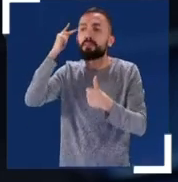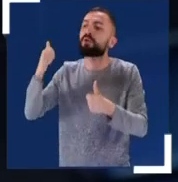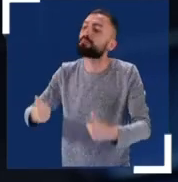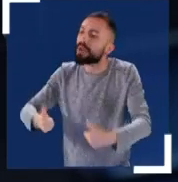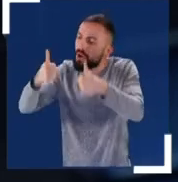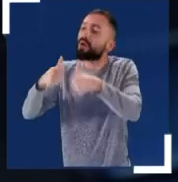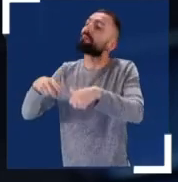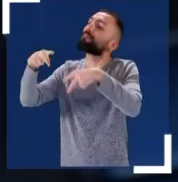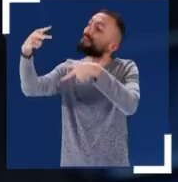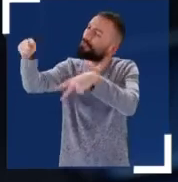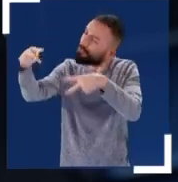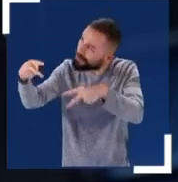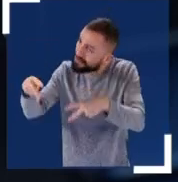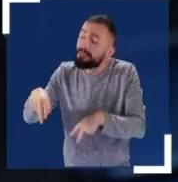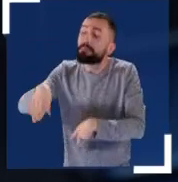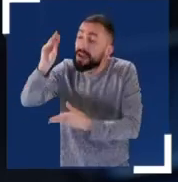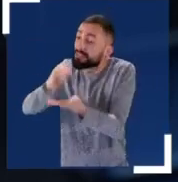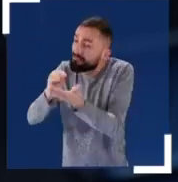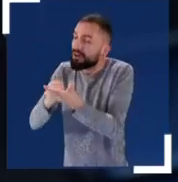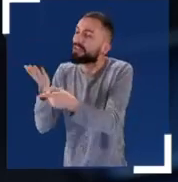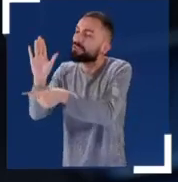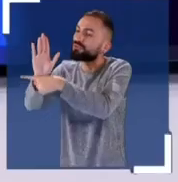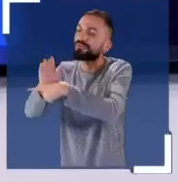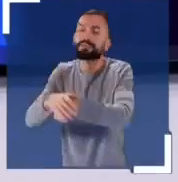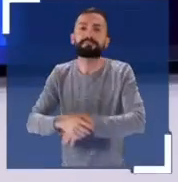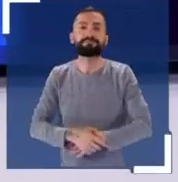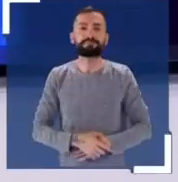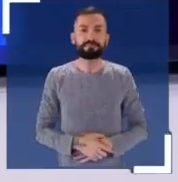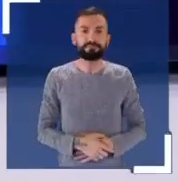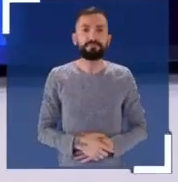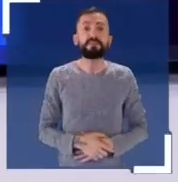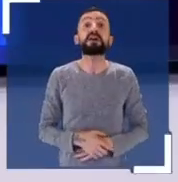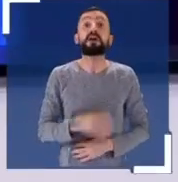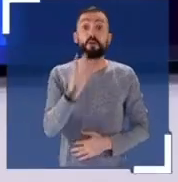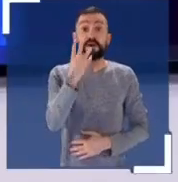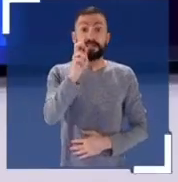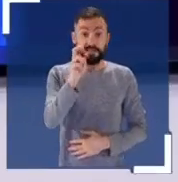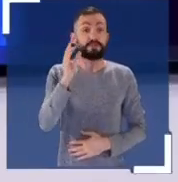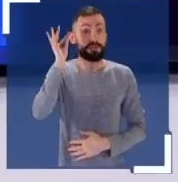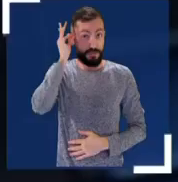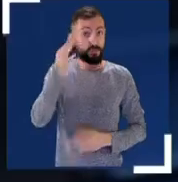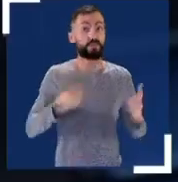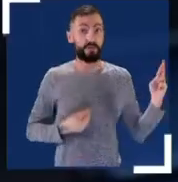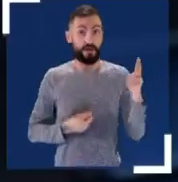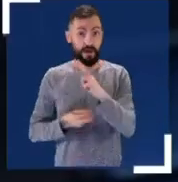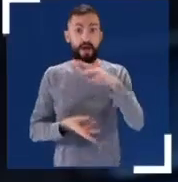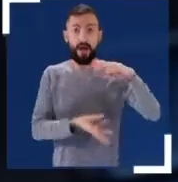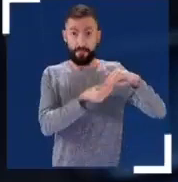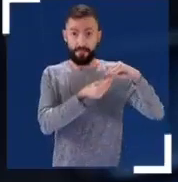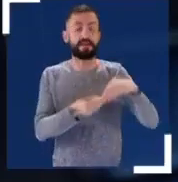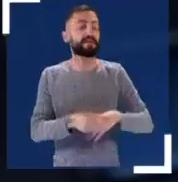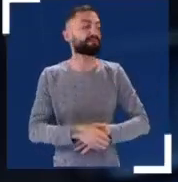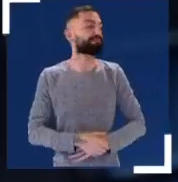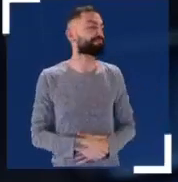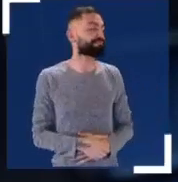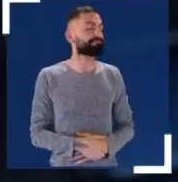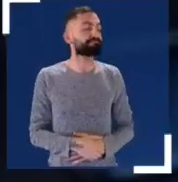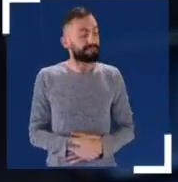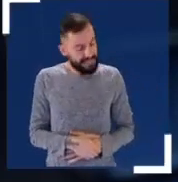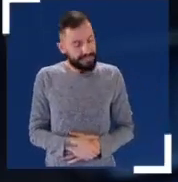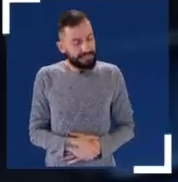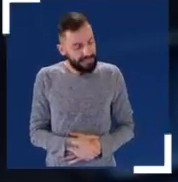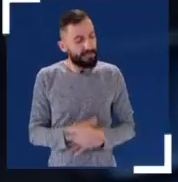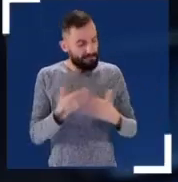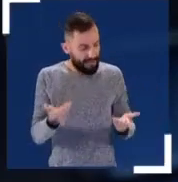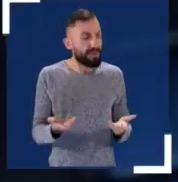você, principalmente, quem mais precisa. O senhor tem 45 segundos para a réplica. Bem, nessa hora é